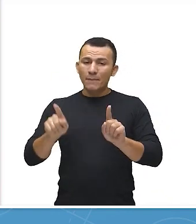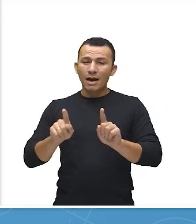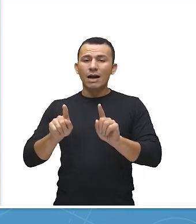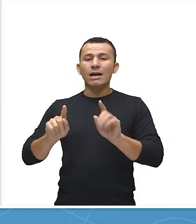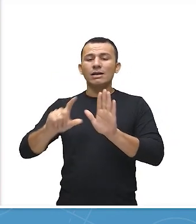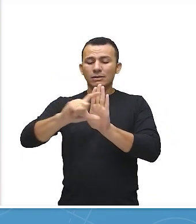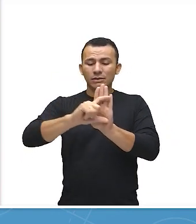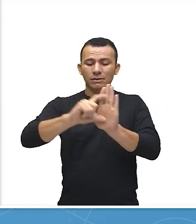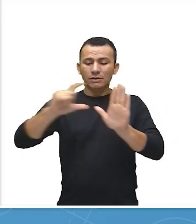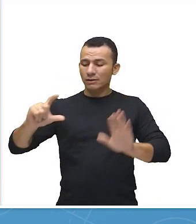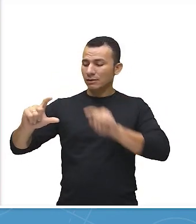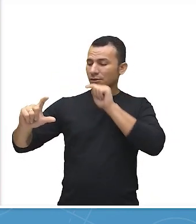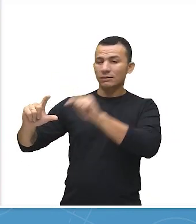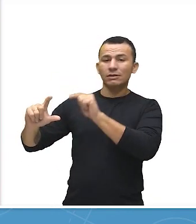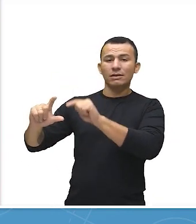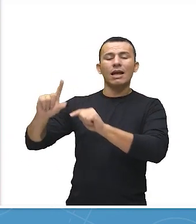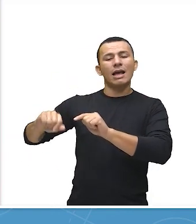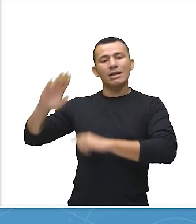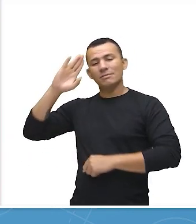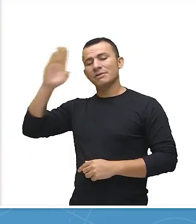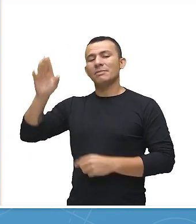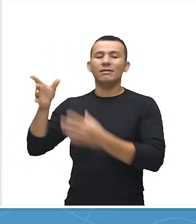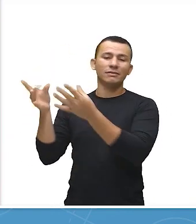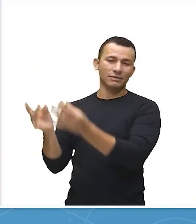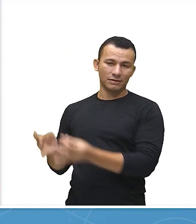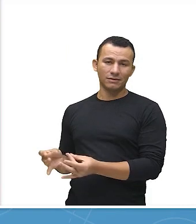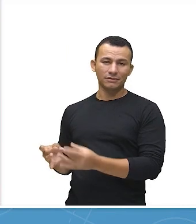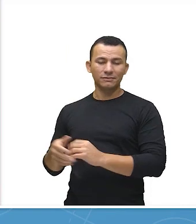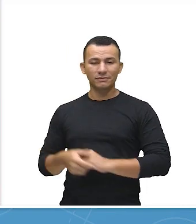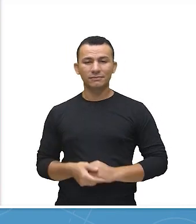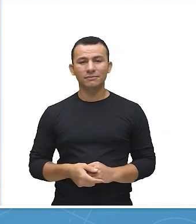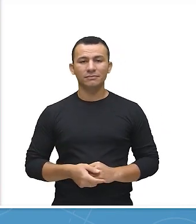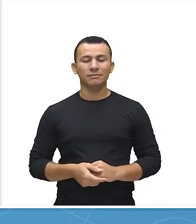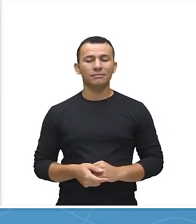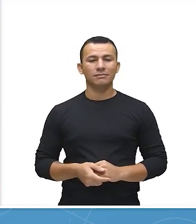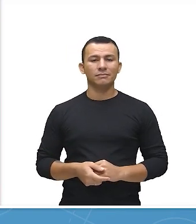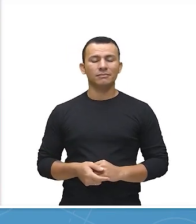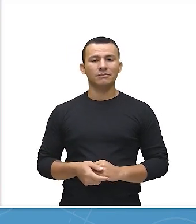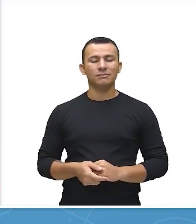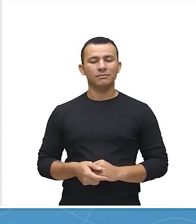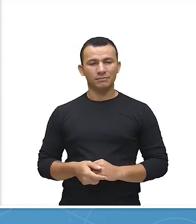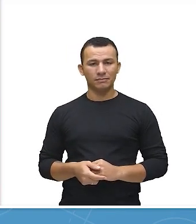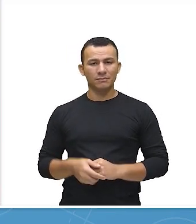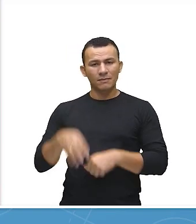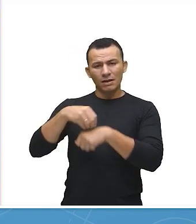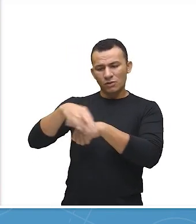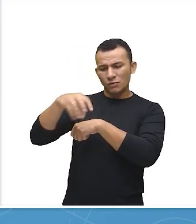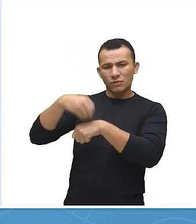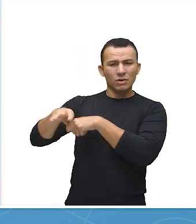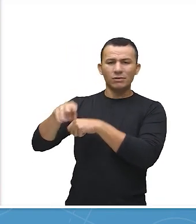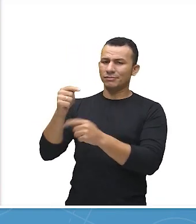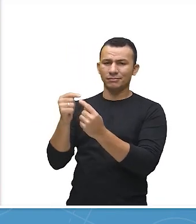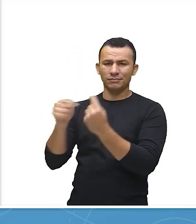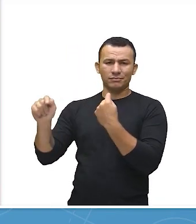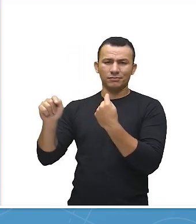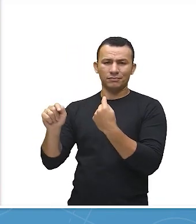trouxe para vocês, ele vai predominar a descrição, tá? Ele não pode ser injunção porque ele não está instruindo nada.